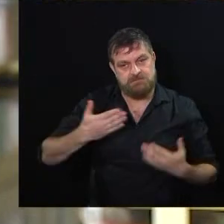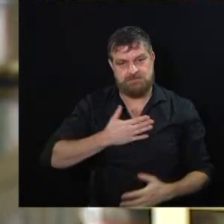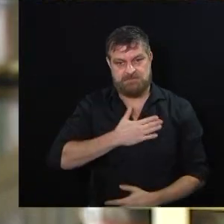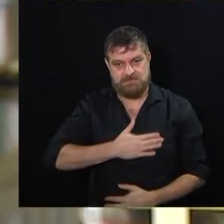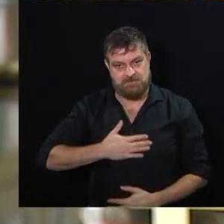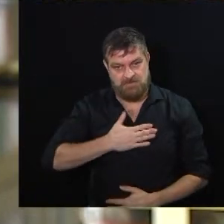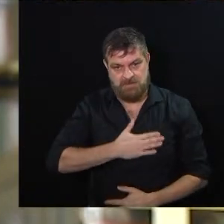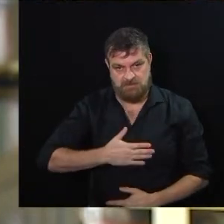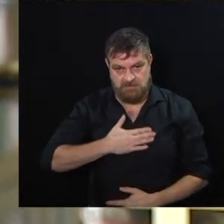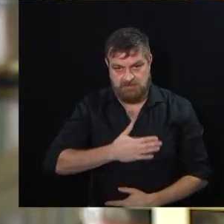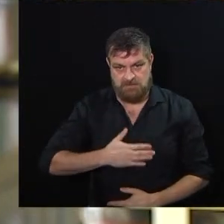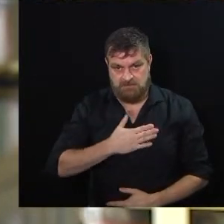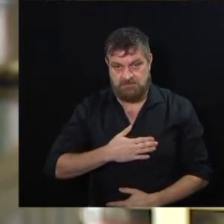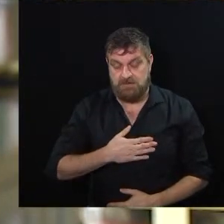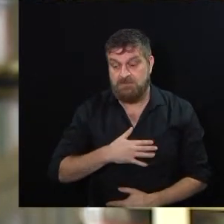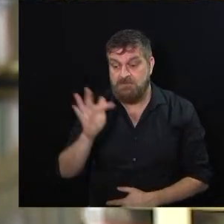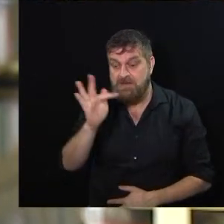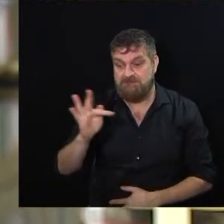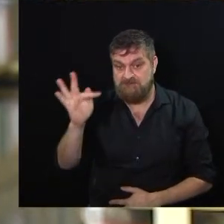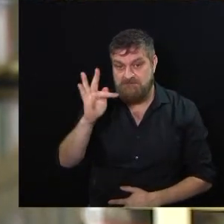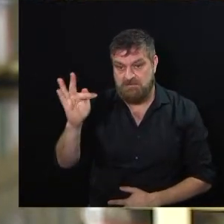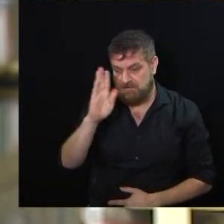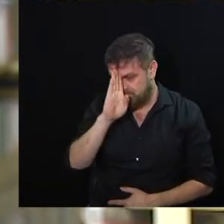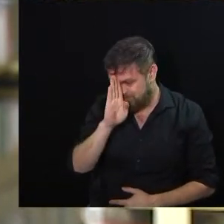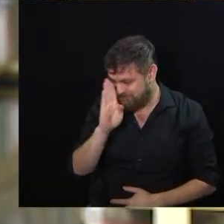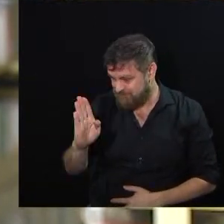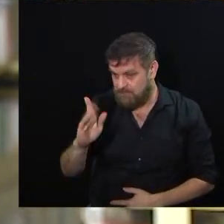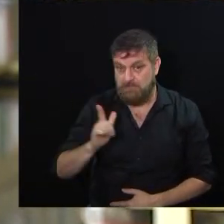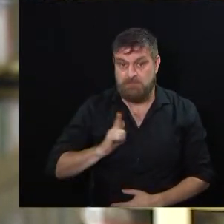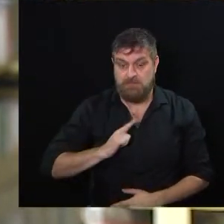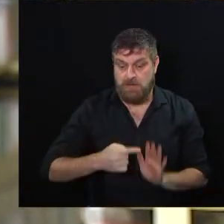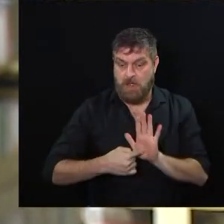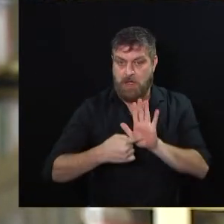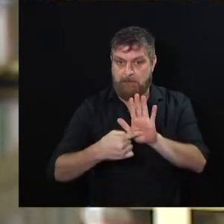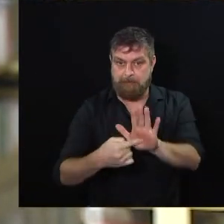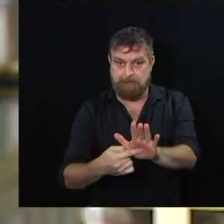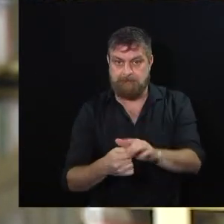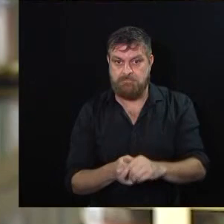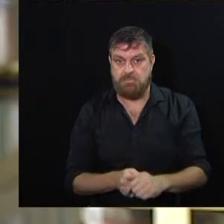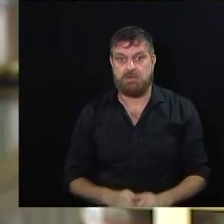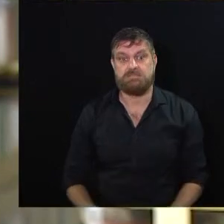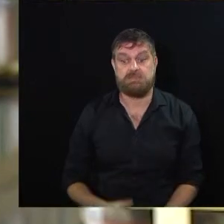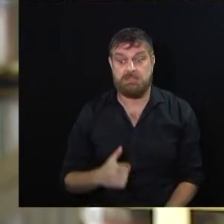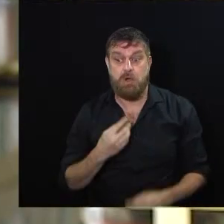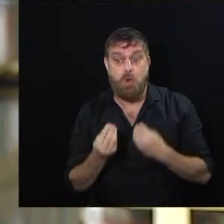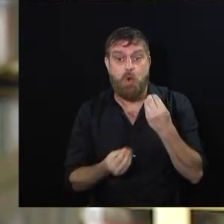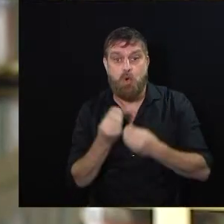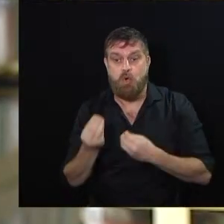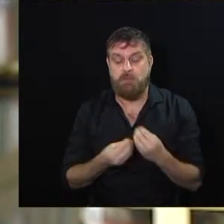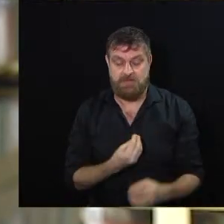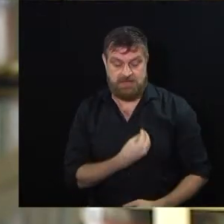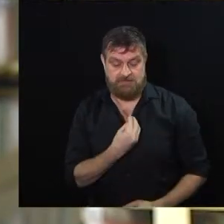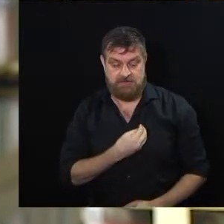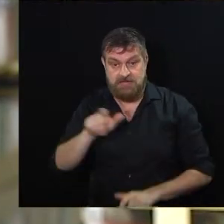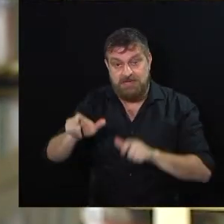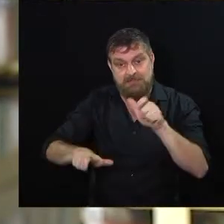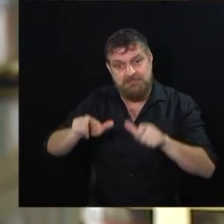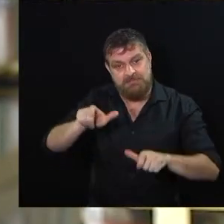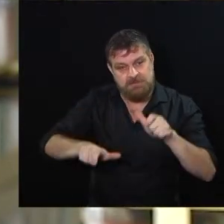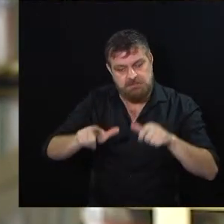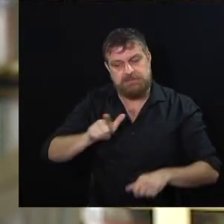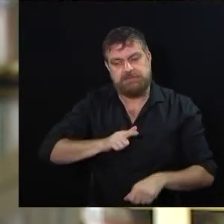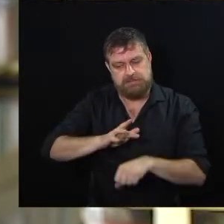Seja bem-vindo! O Direto da Universidade exibe hoje um documentário que mostra como é a rotina de pacientes com